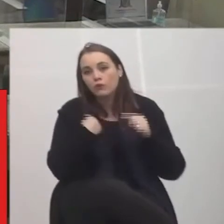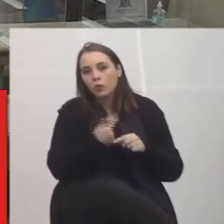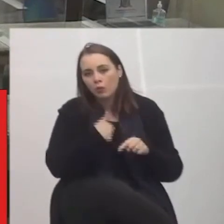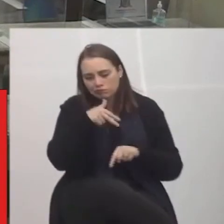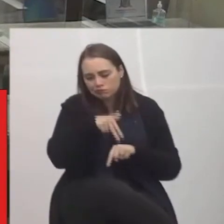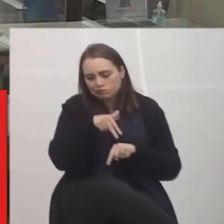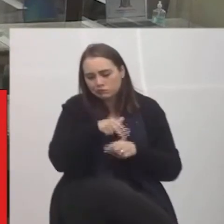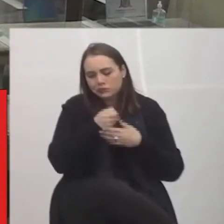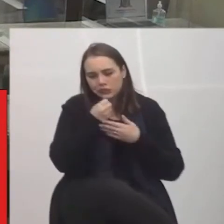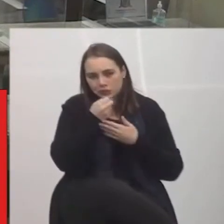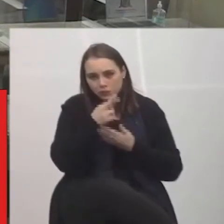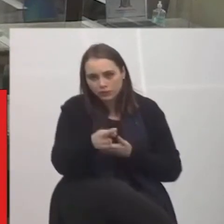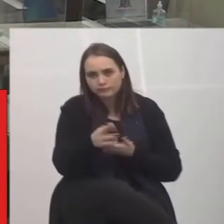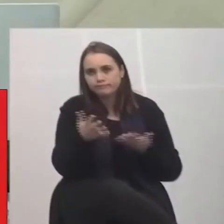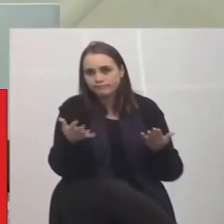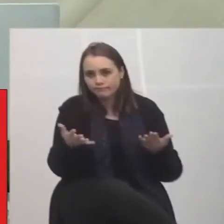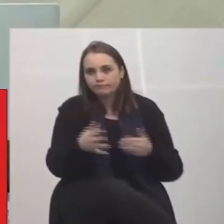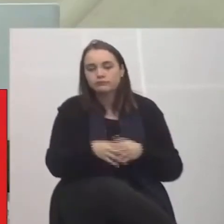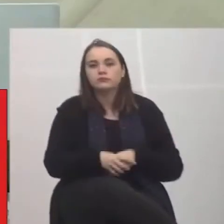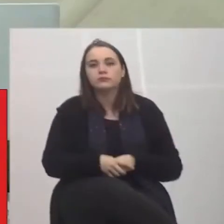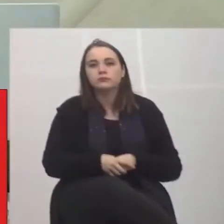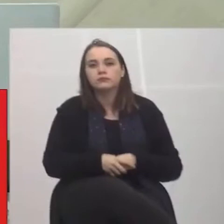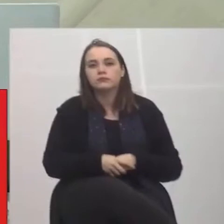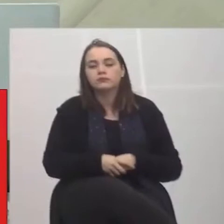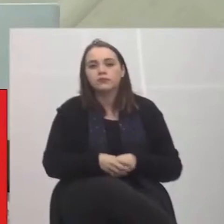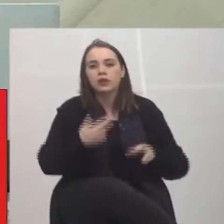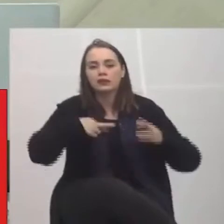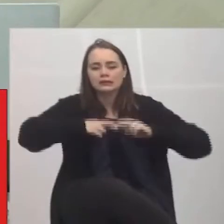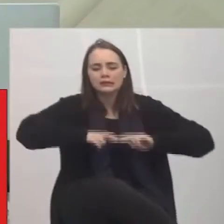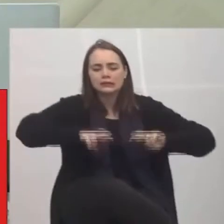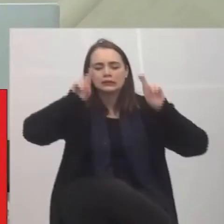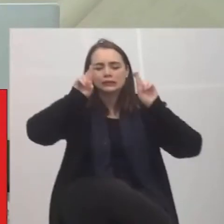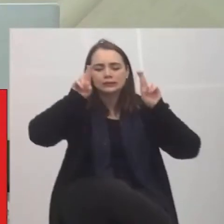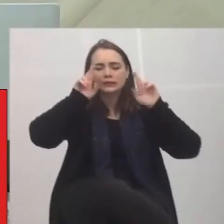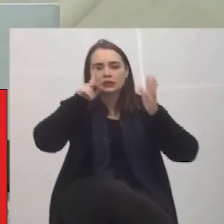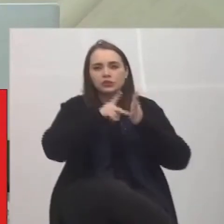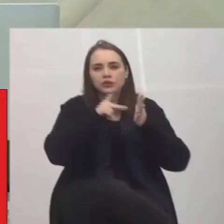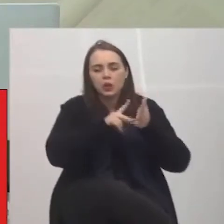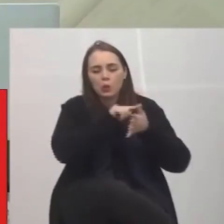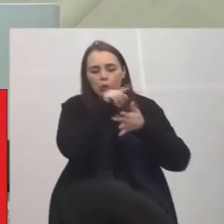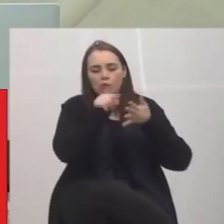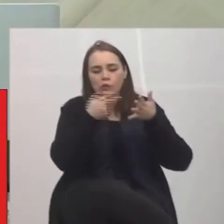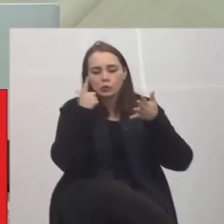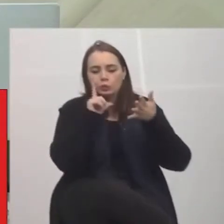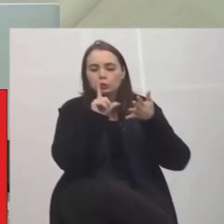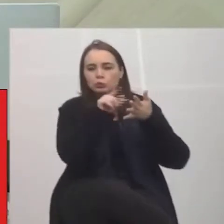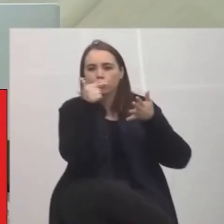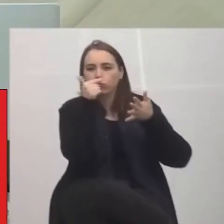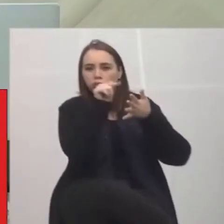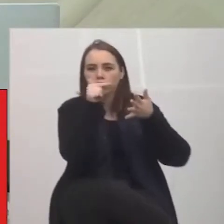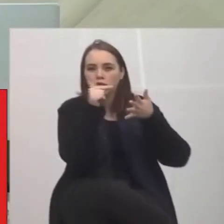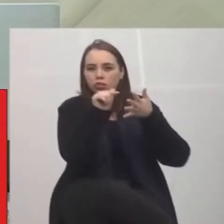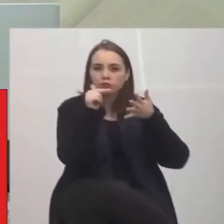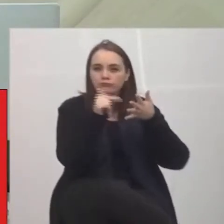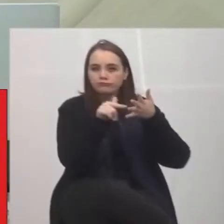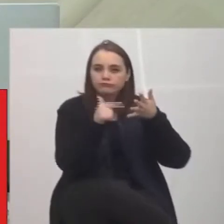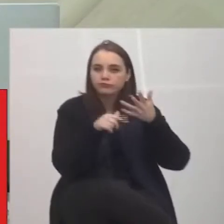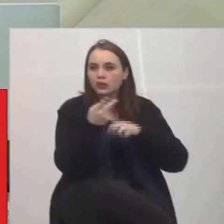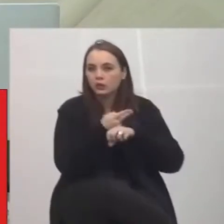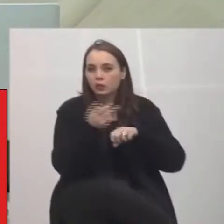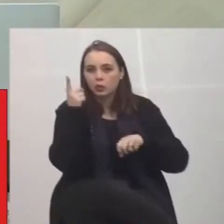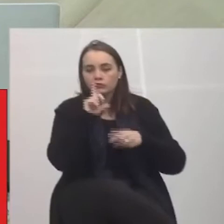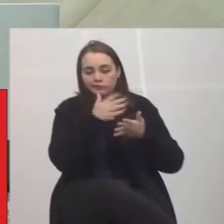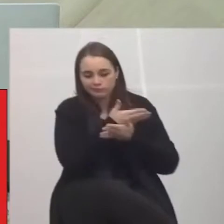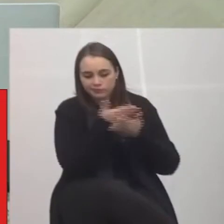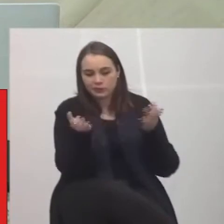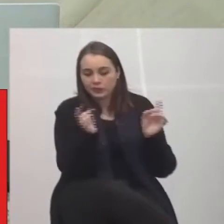disposição. E esperamos que essas metas a gente continue buscando elas, e estamos fazendo